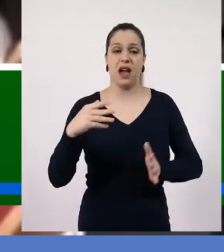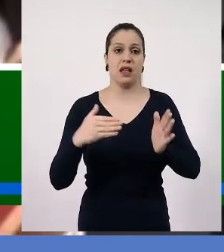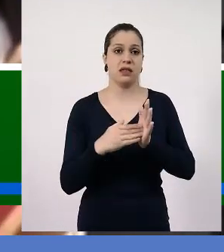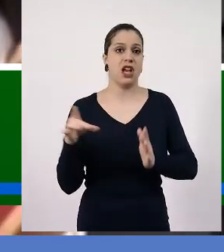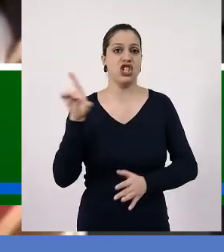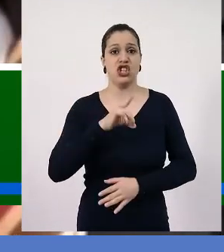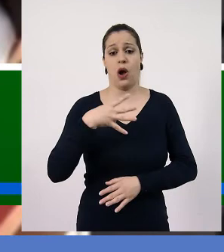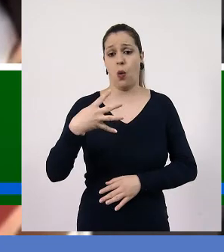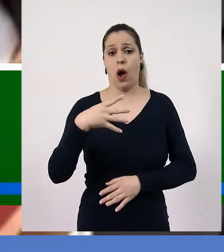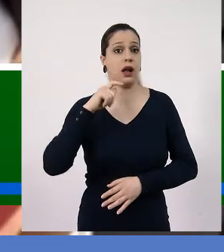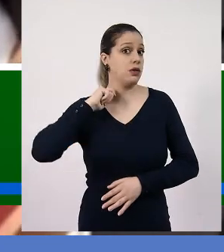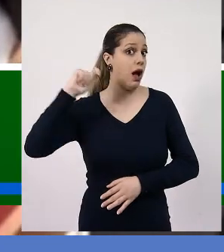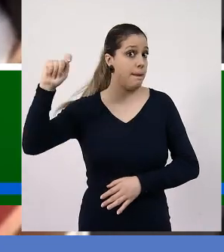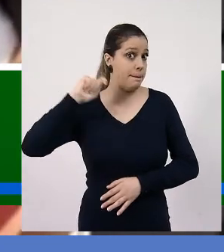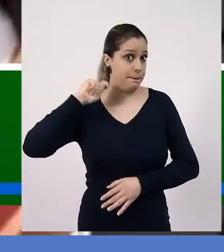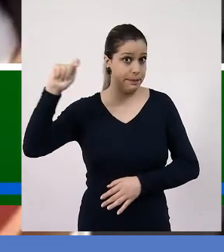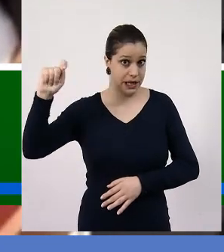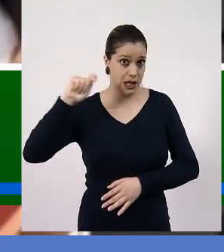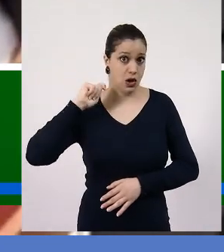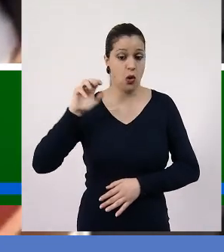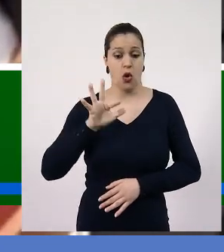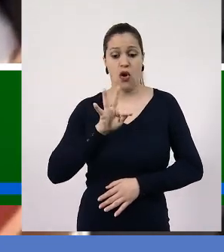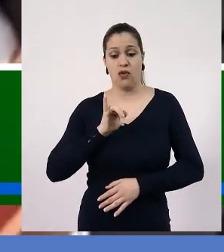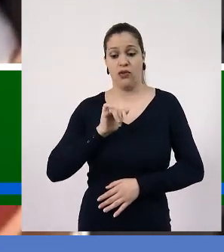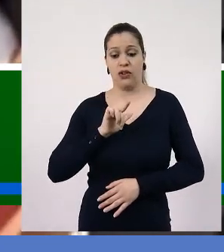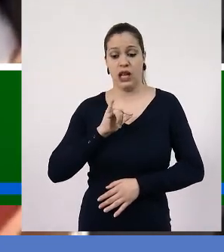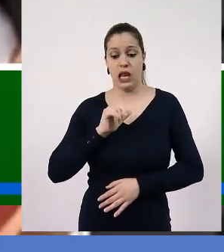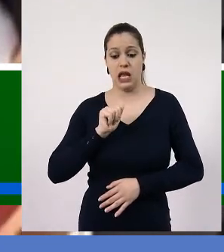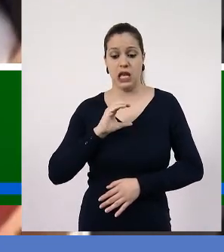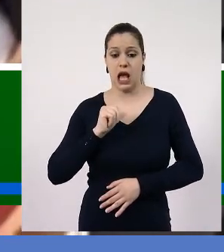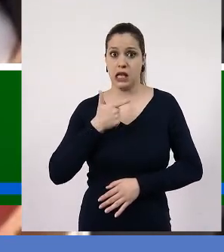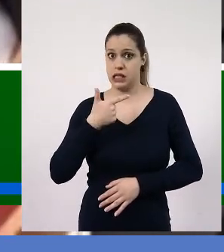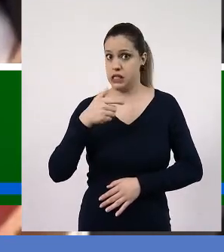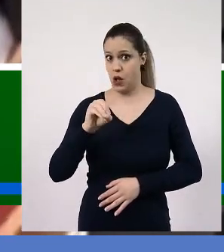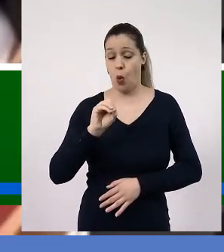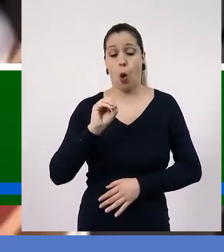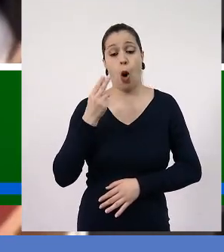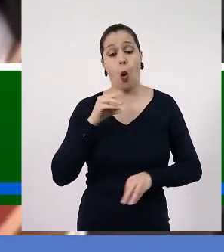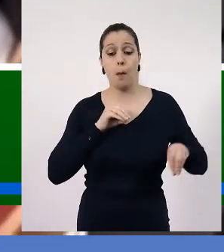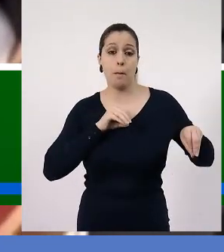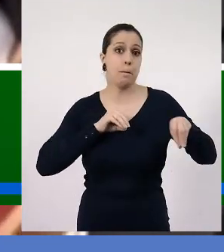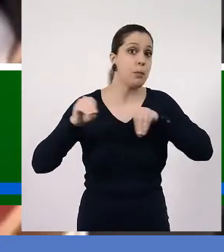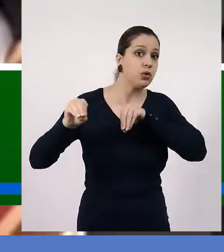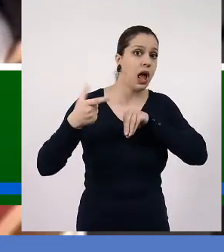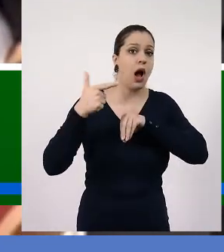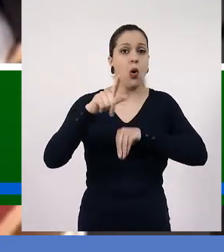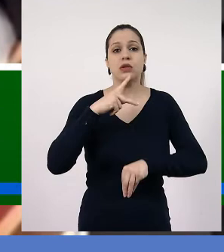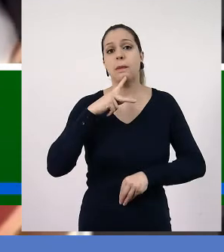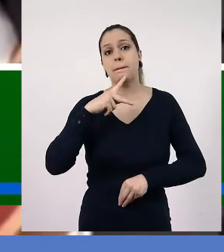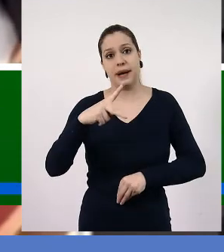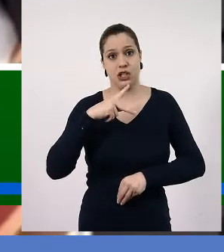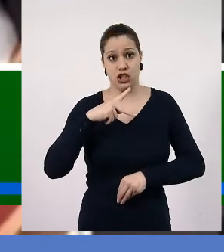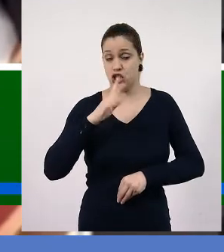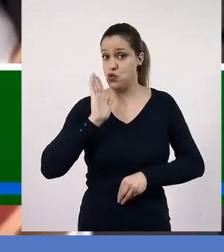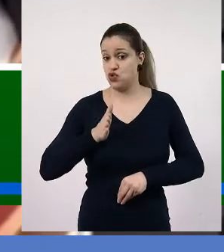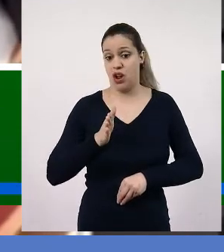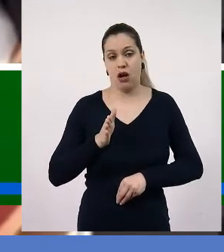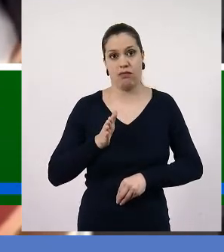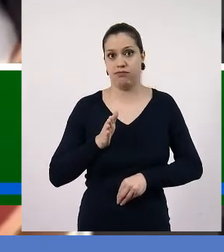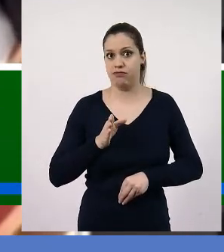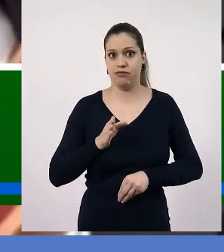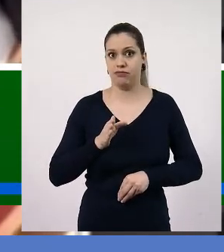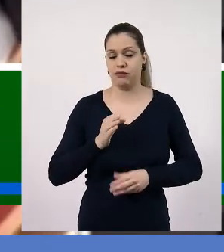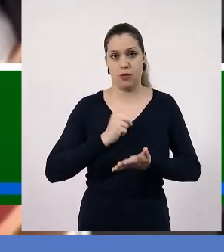4 de abril, esse prazo de filiação, ou migração à janela partidária para quem está no mandato. Isso foi